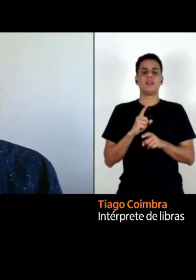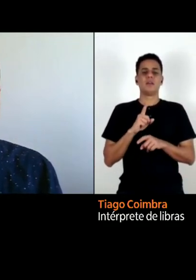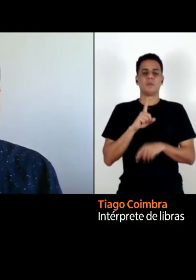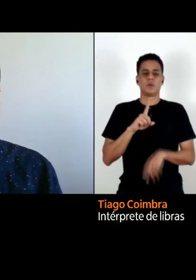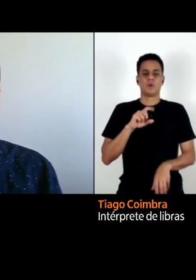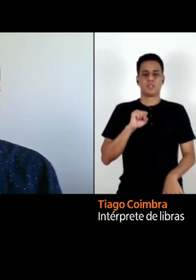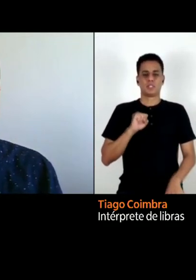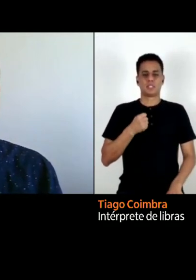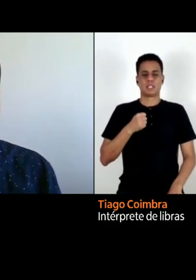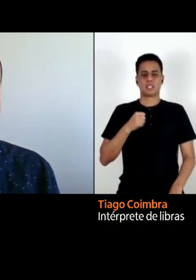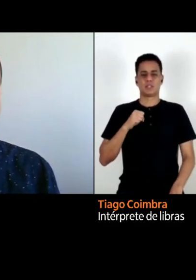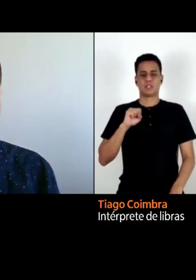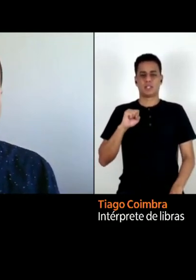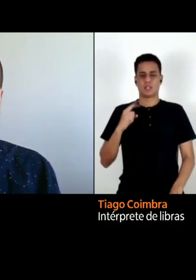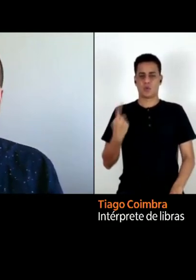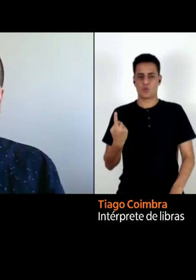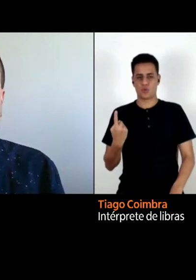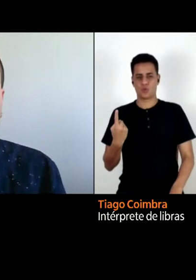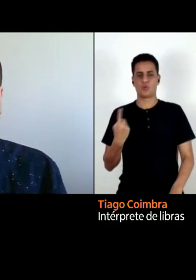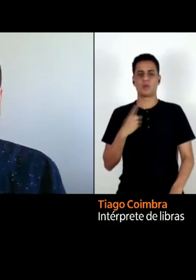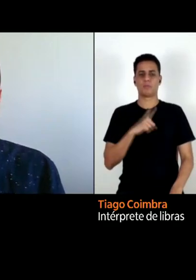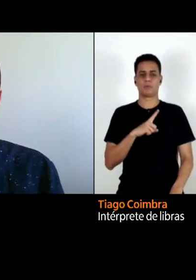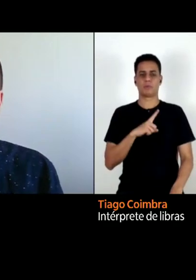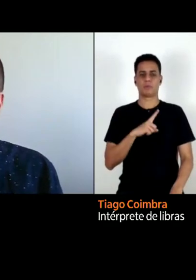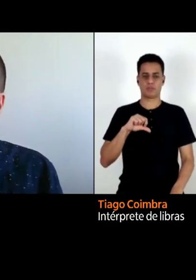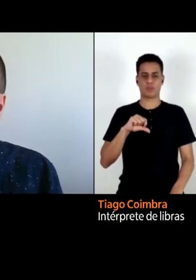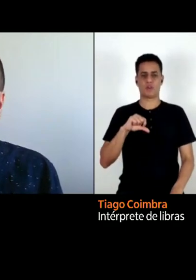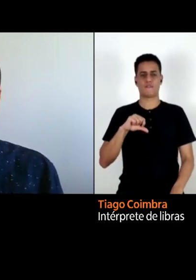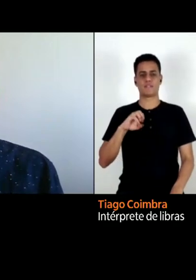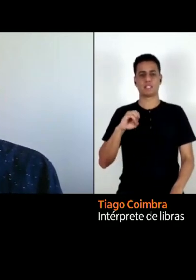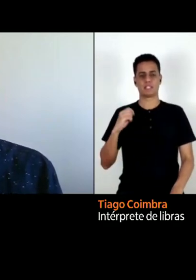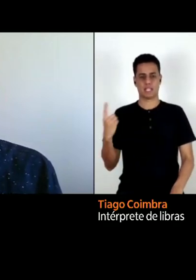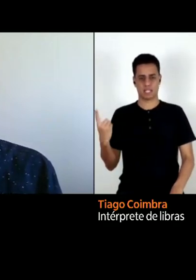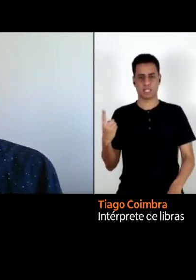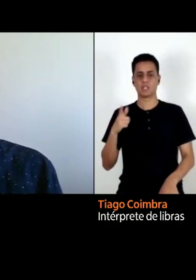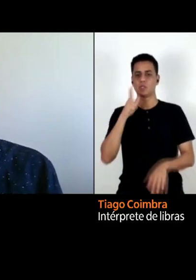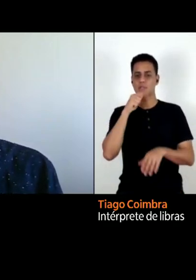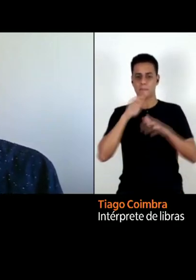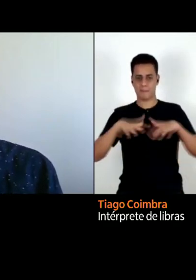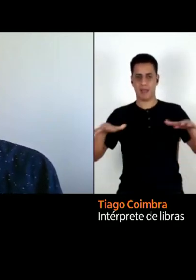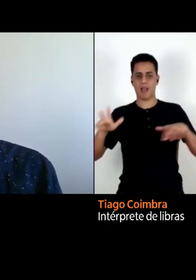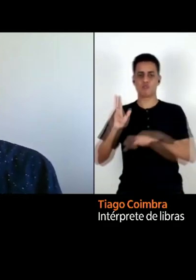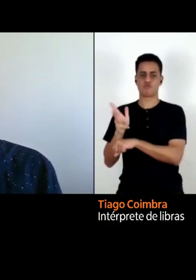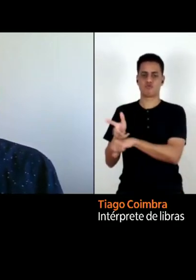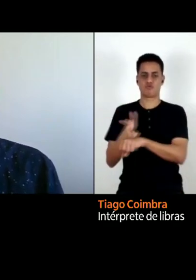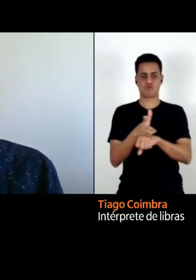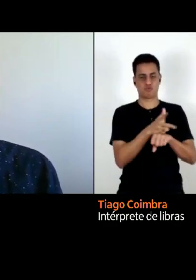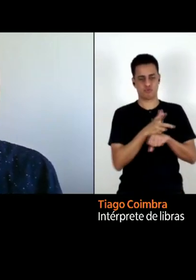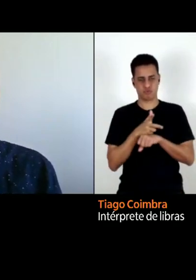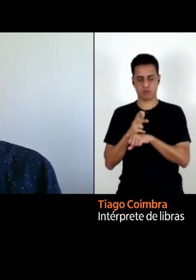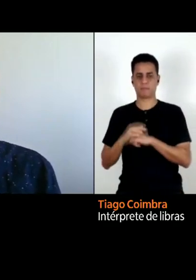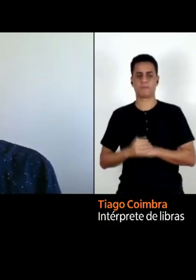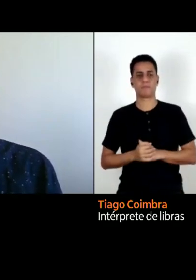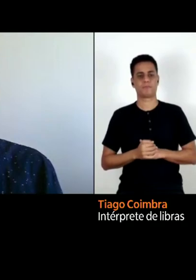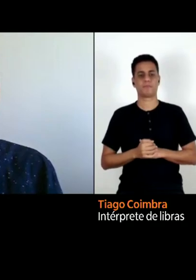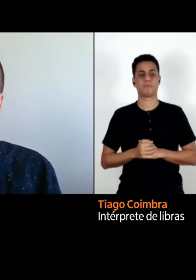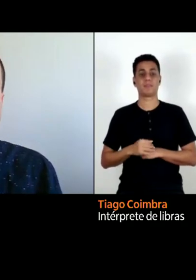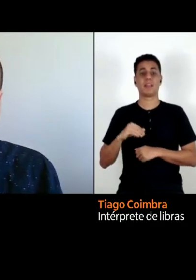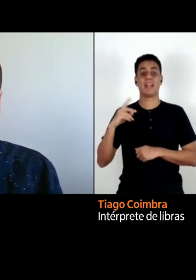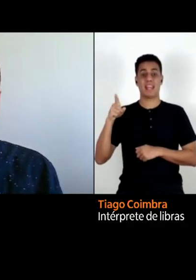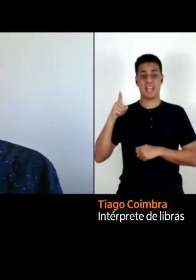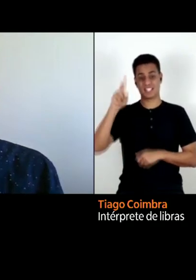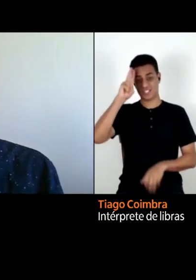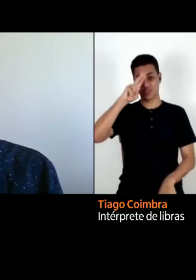1891 e 1900. A abordagem meta-histórica do caso Cunha Salles nos leva